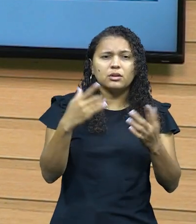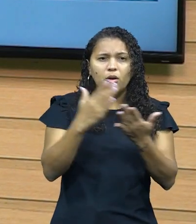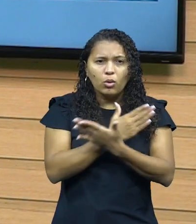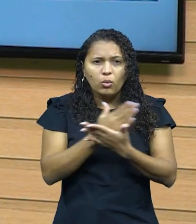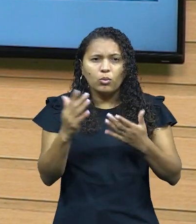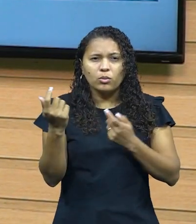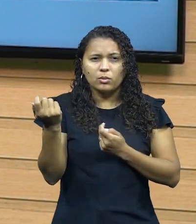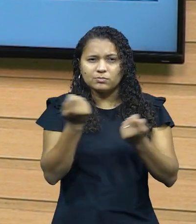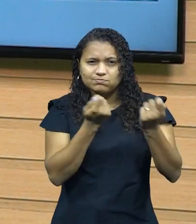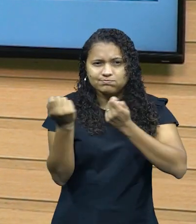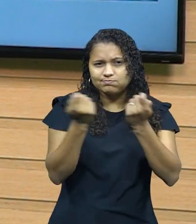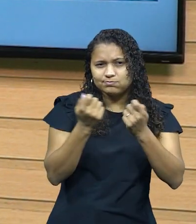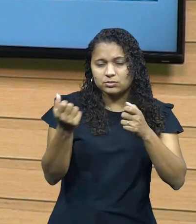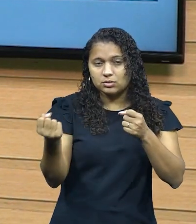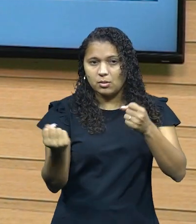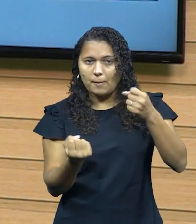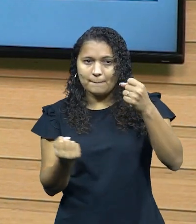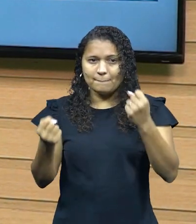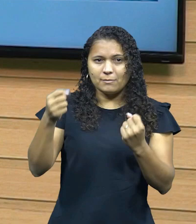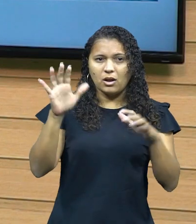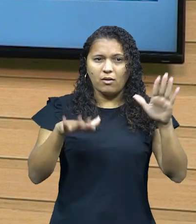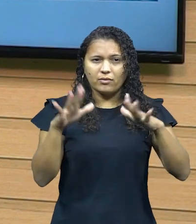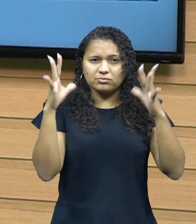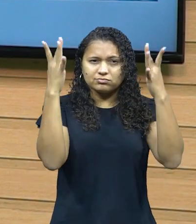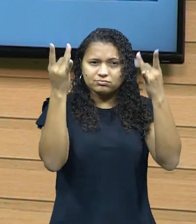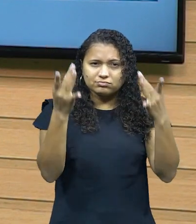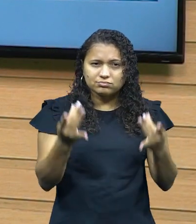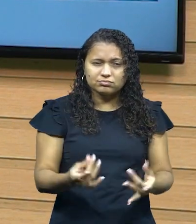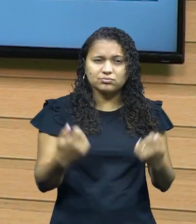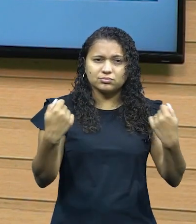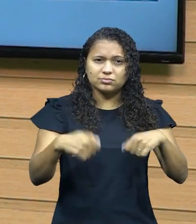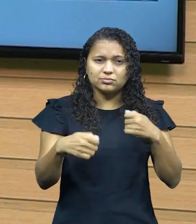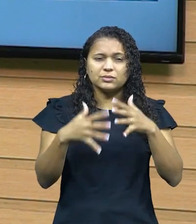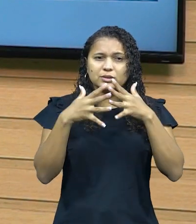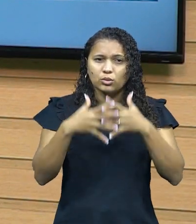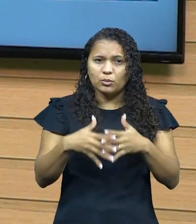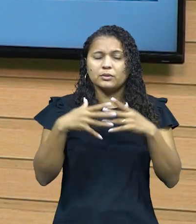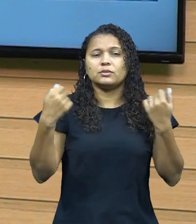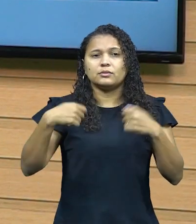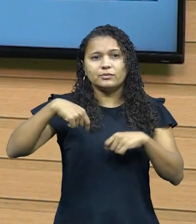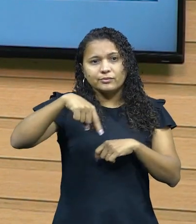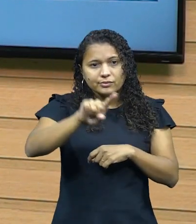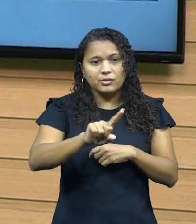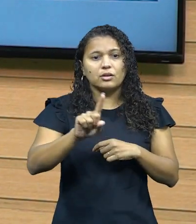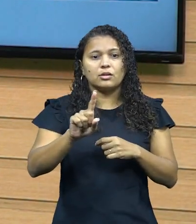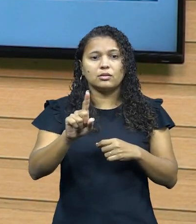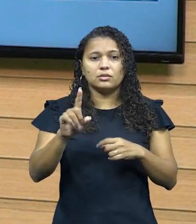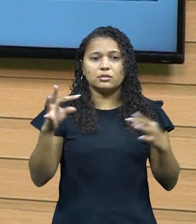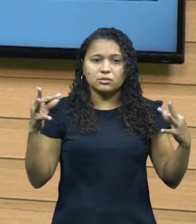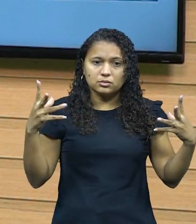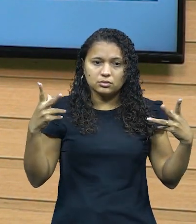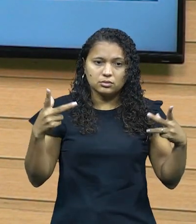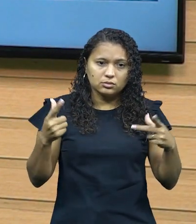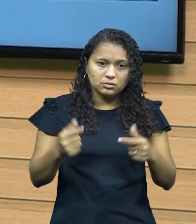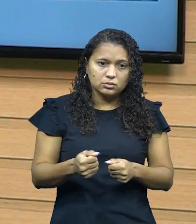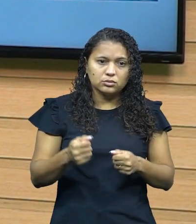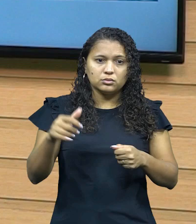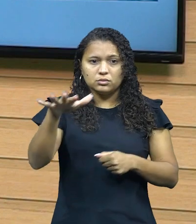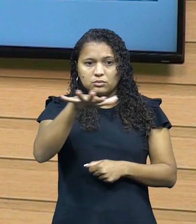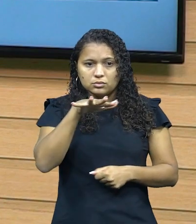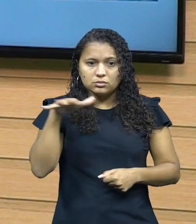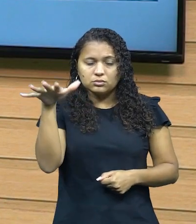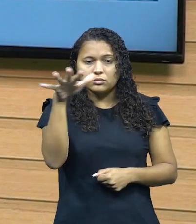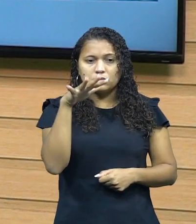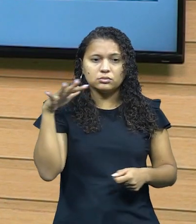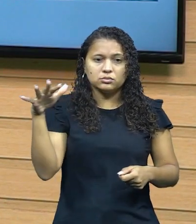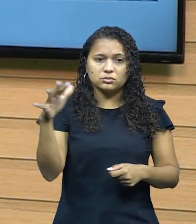algumas manobras um pouco mais específicas, às vezes mais complicadas, ele vai para lá, que é onde está toda